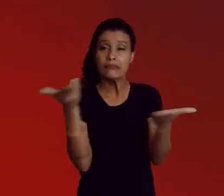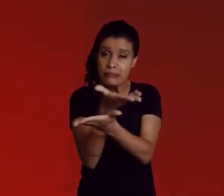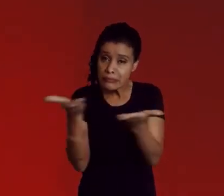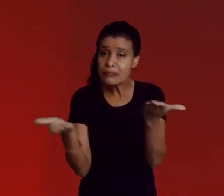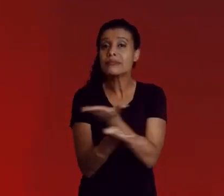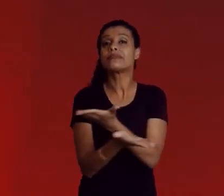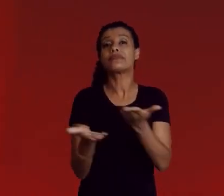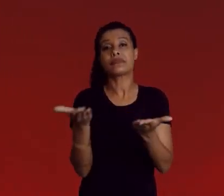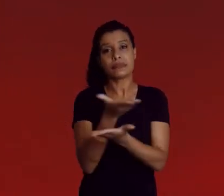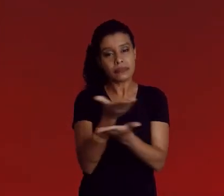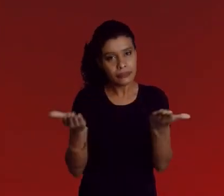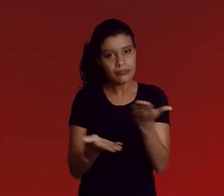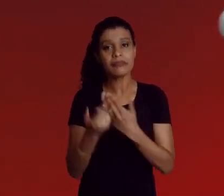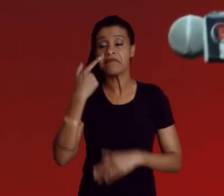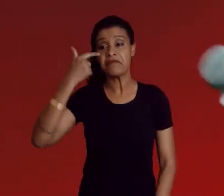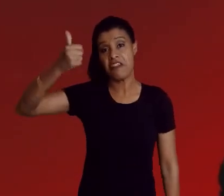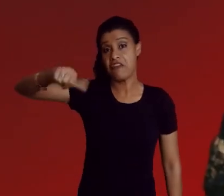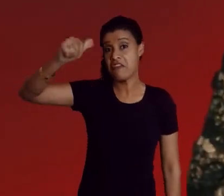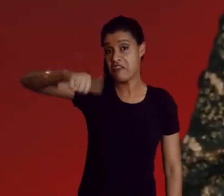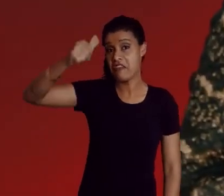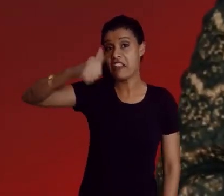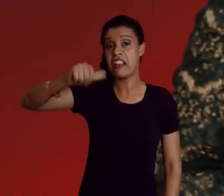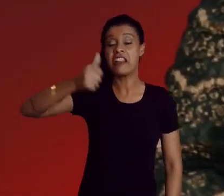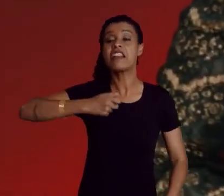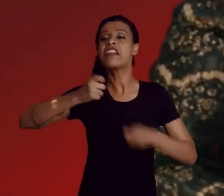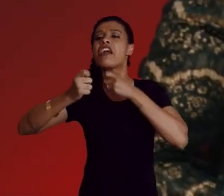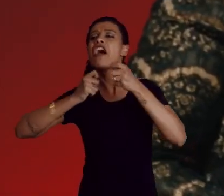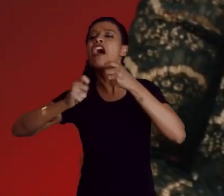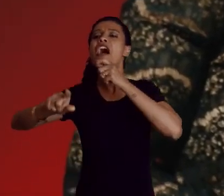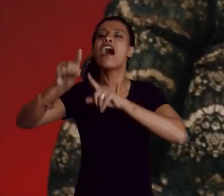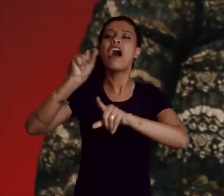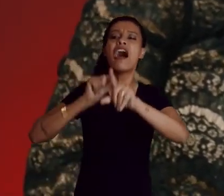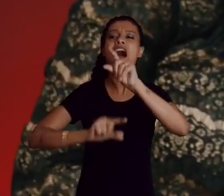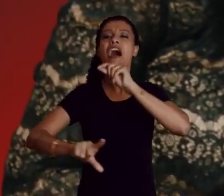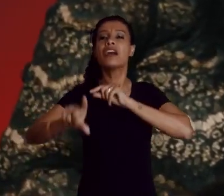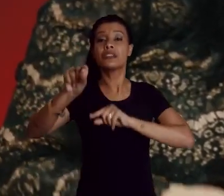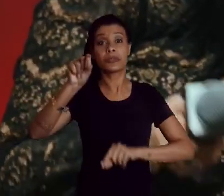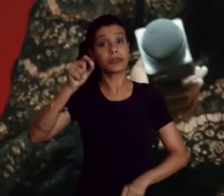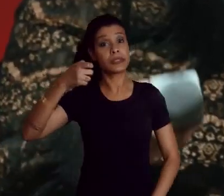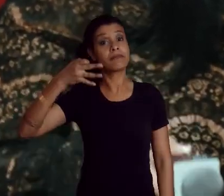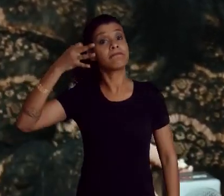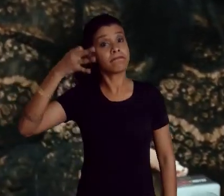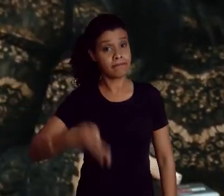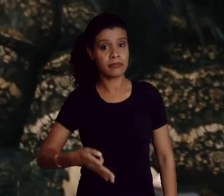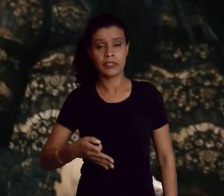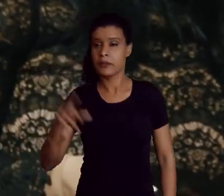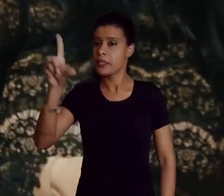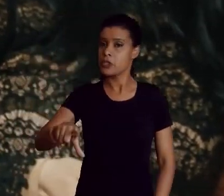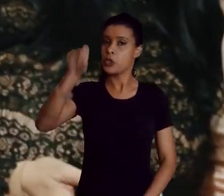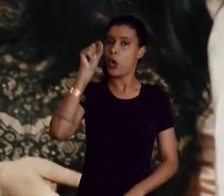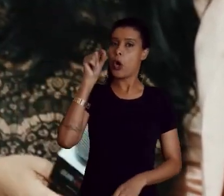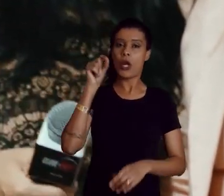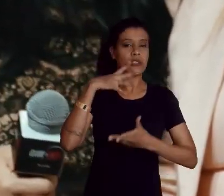2 horas. Investe no recrutamento. Escolhe bem tá? Escolhe bem. Porque depois que você escolher, não tem